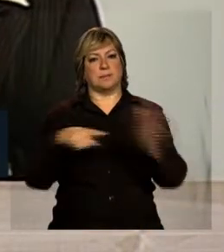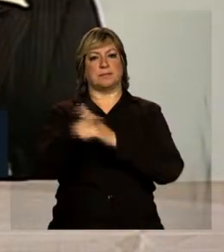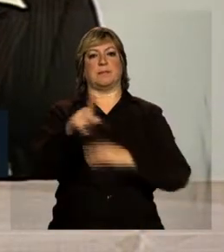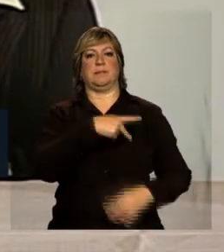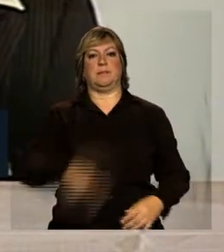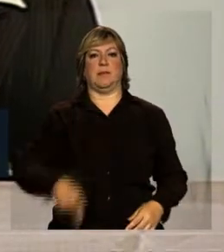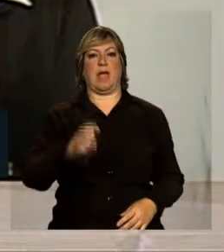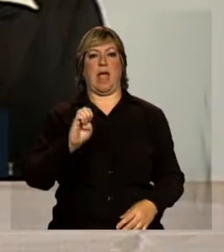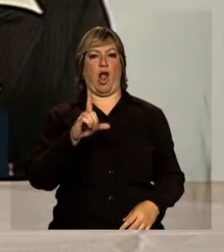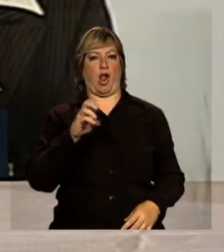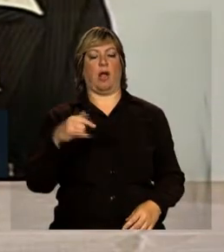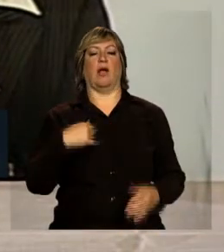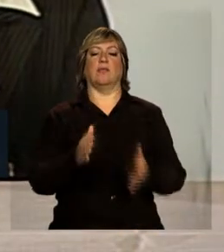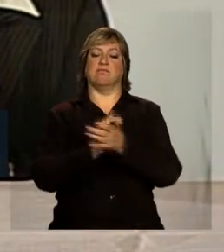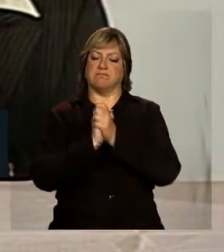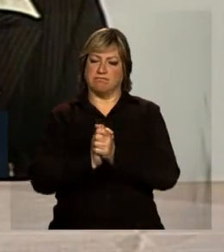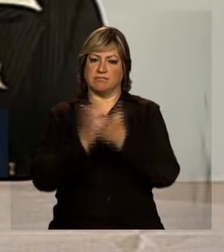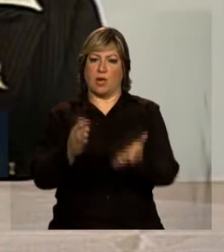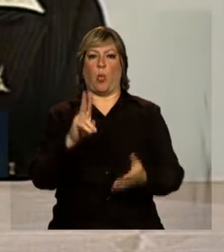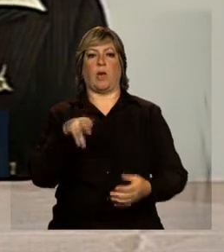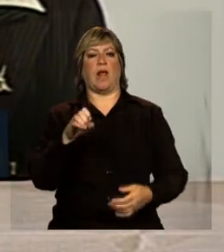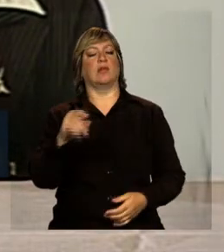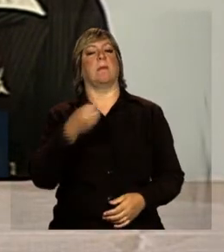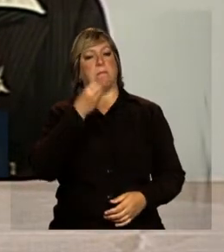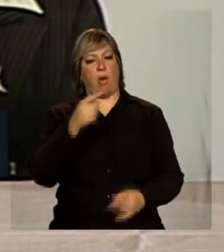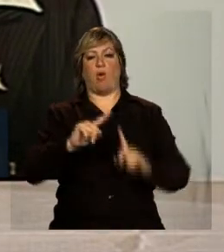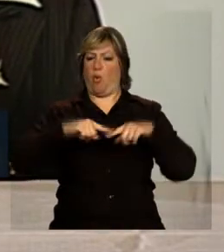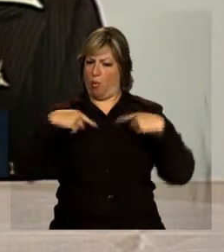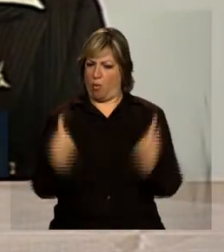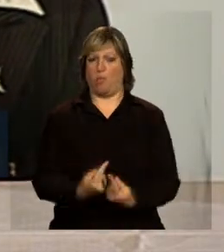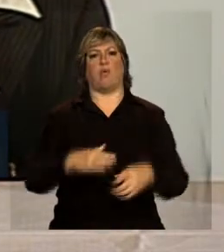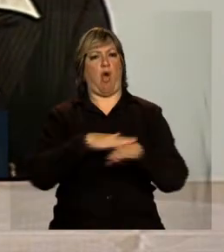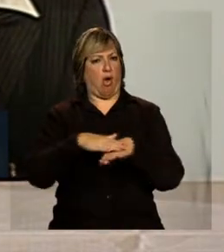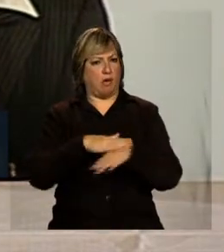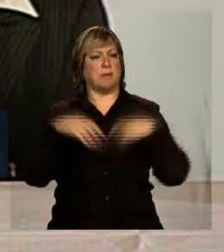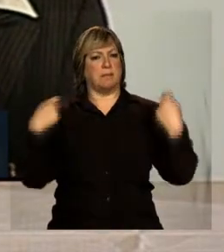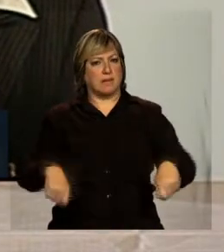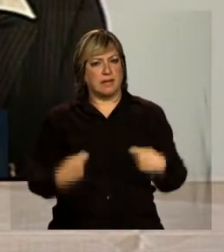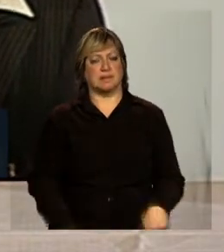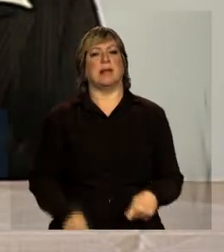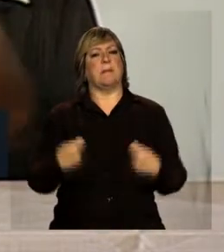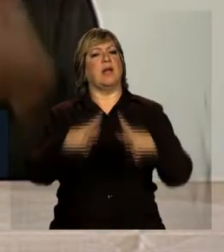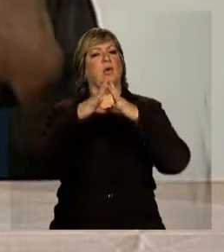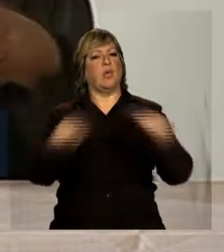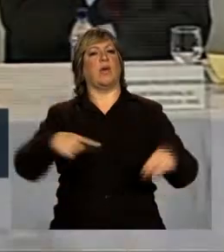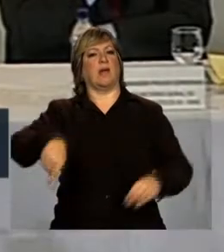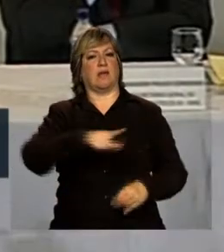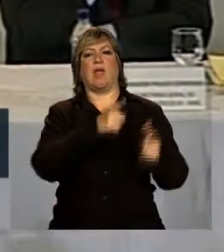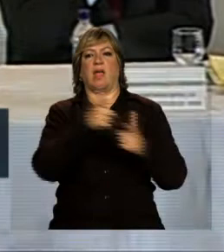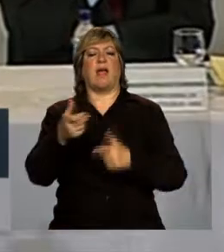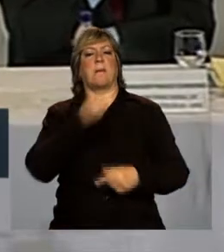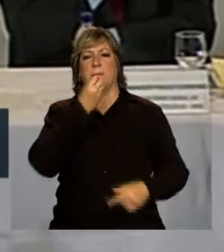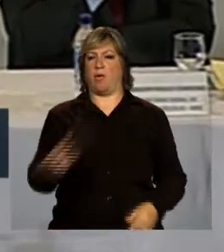eu felicito a Unesco por mais essa iniciativa para resgatar a nossa... Isso aí é um... Quando a